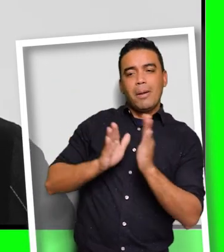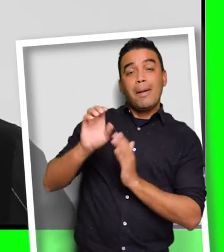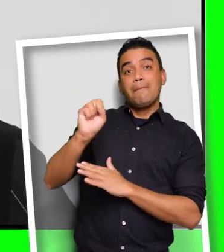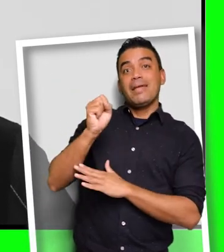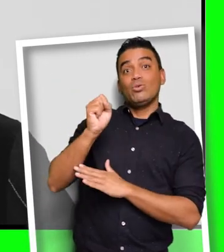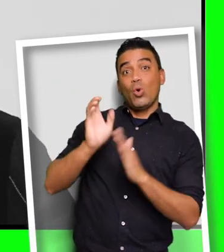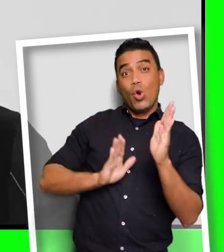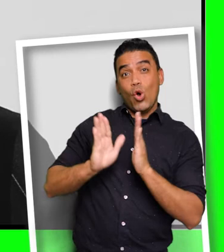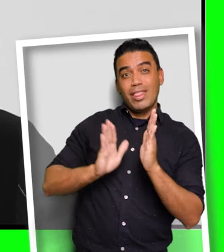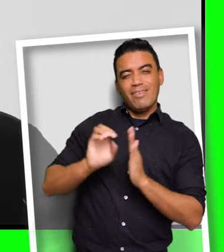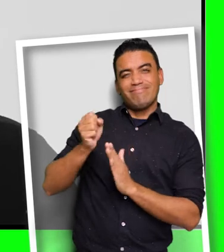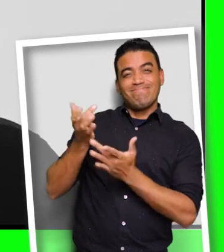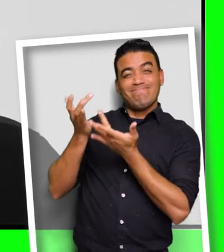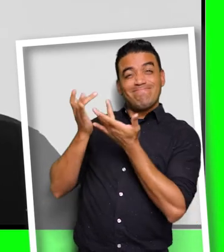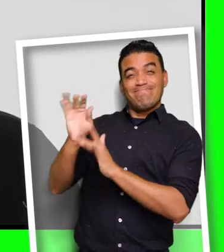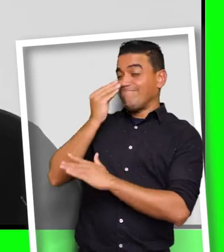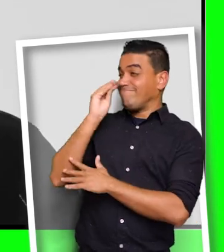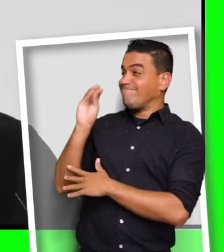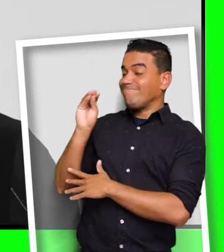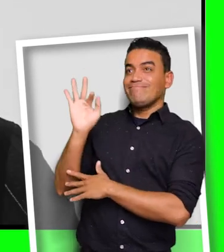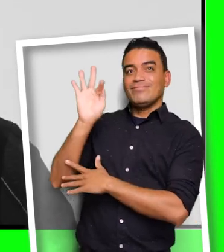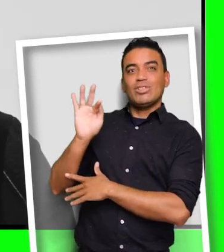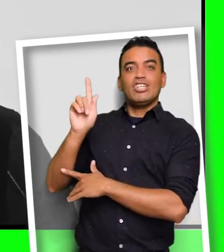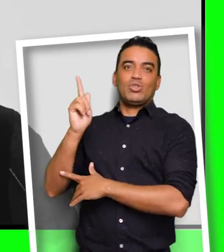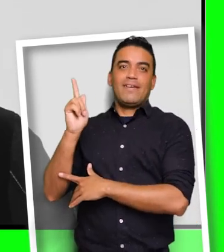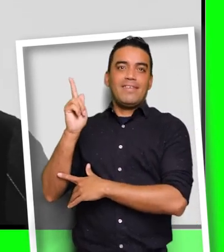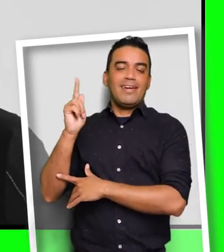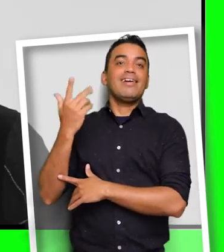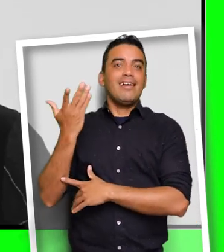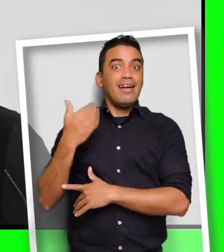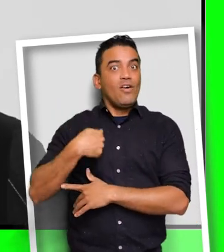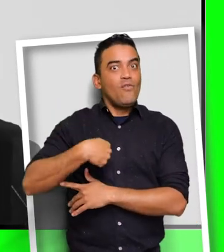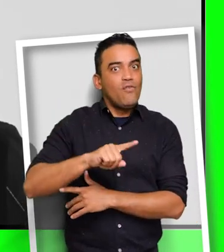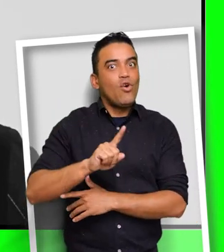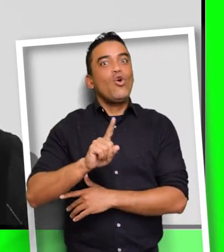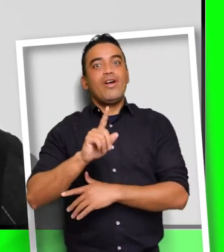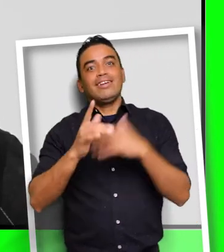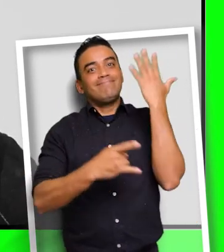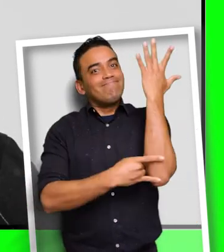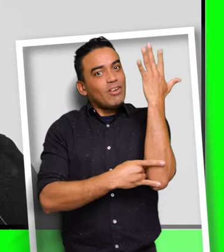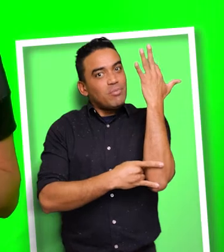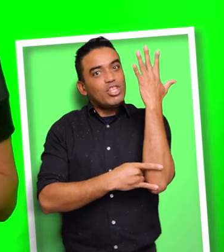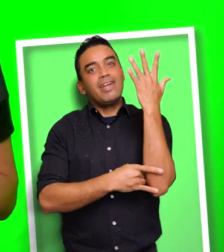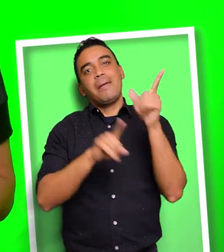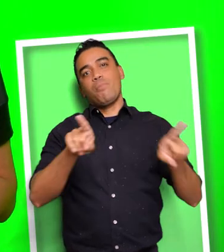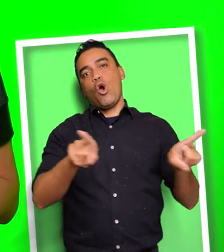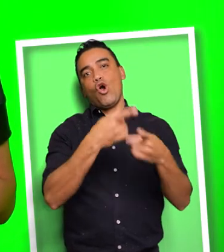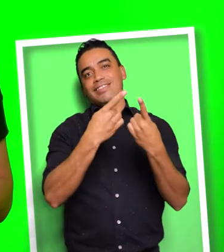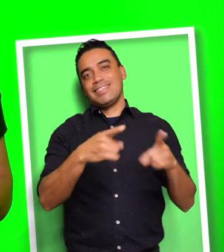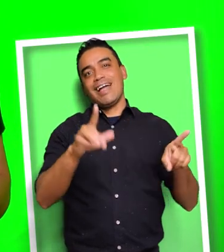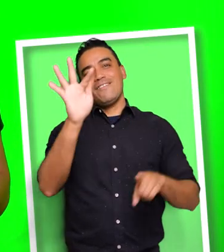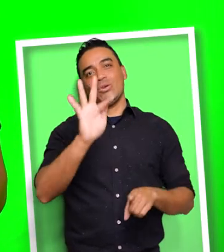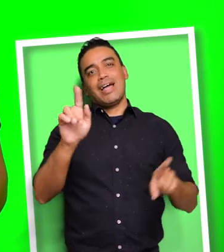8º período. Eu larguei a faculdade de geografia e fui fazer música na UFMG.